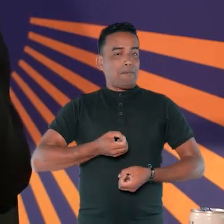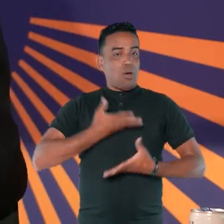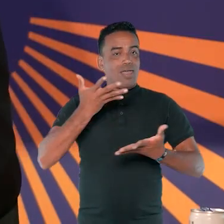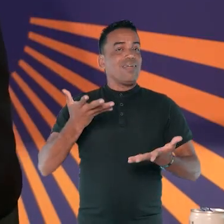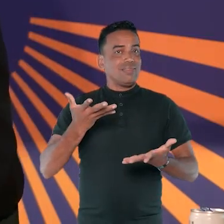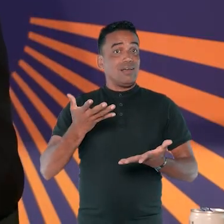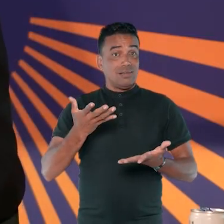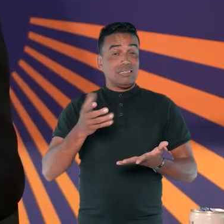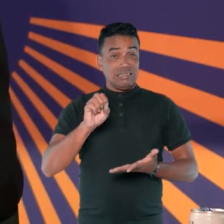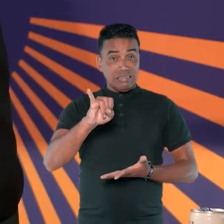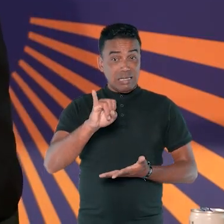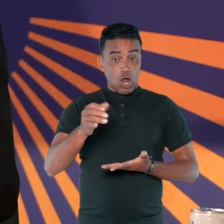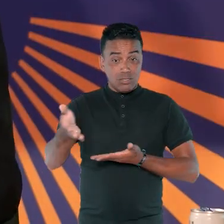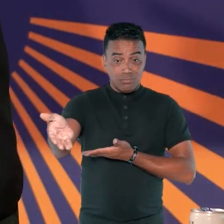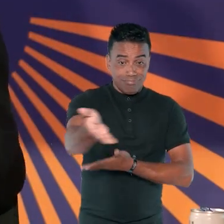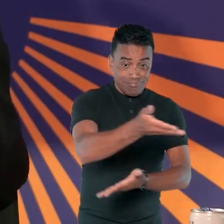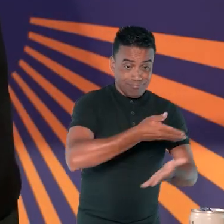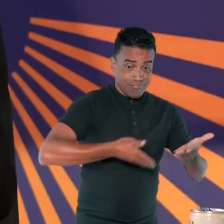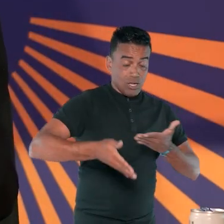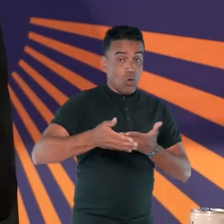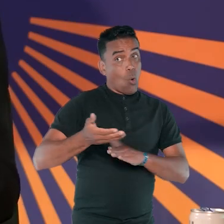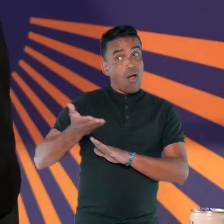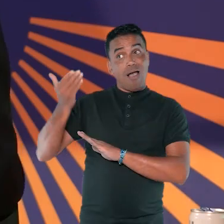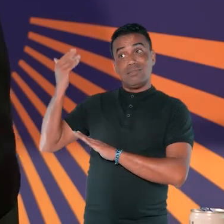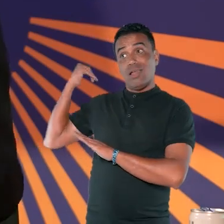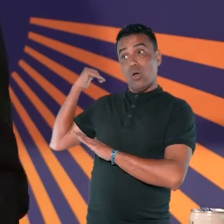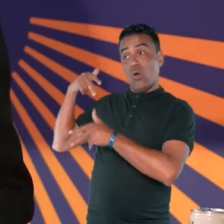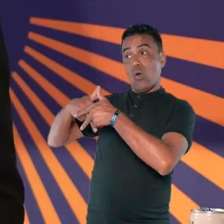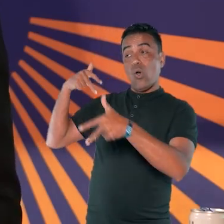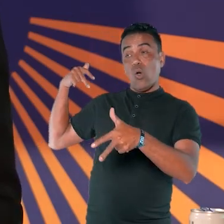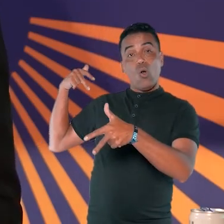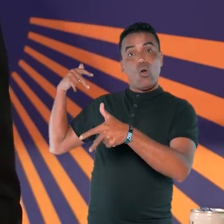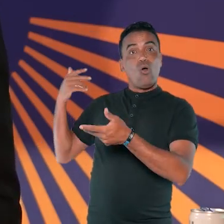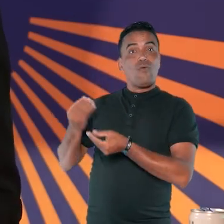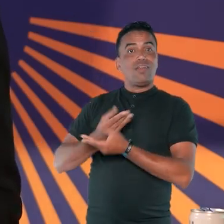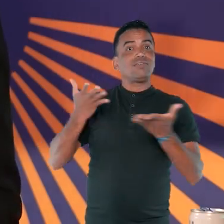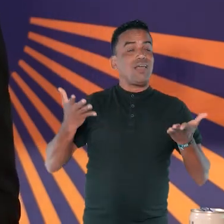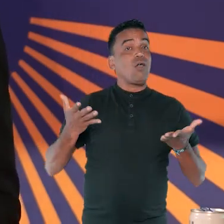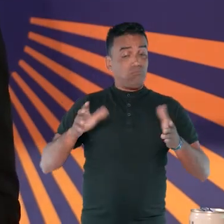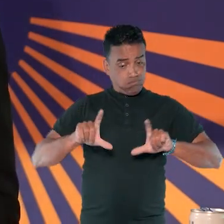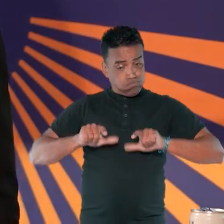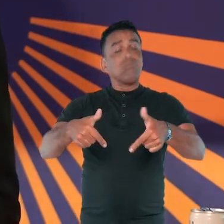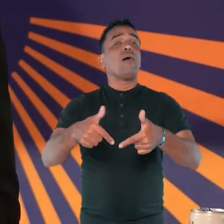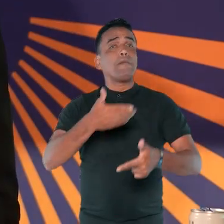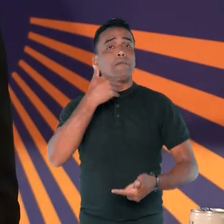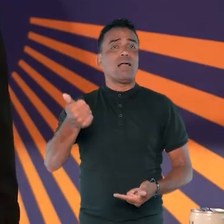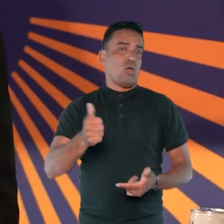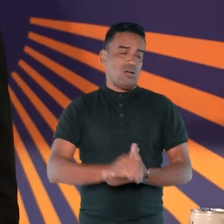nós nos demos, ou não, a nossa geração não se deu aquilo que ela deveria ter dado. E, portanto, temos